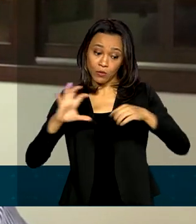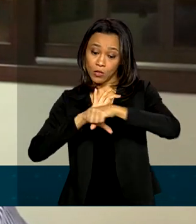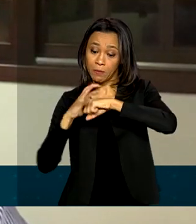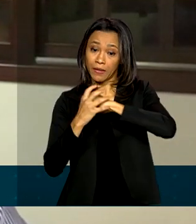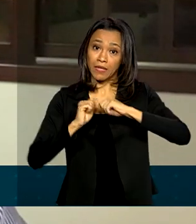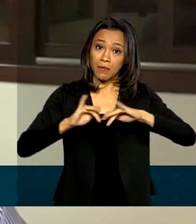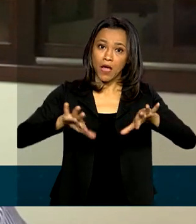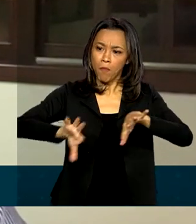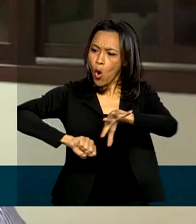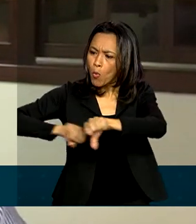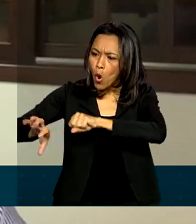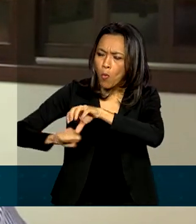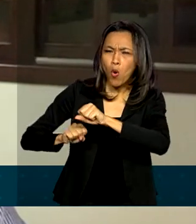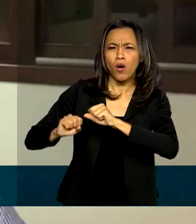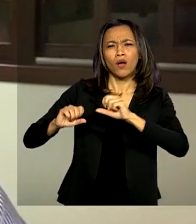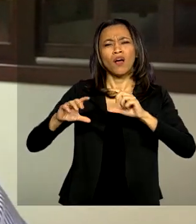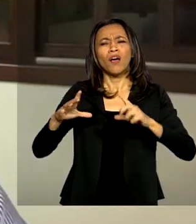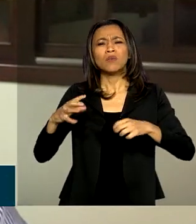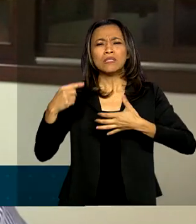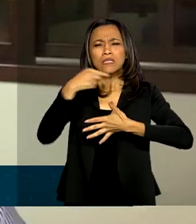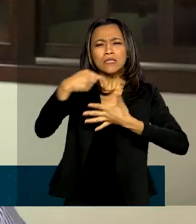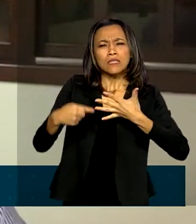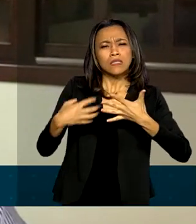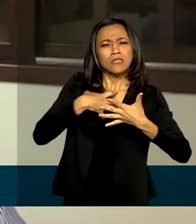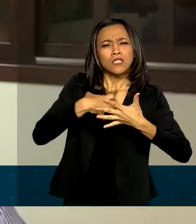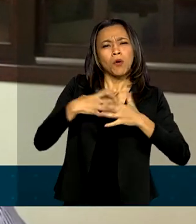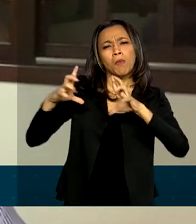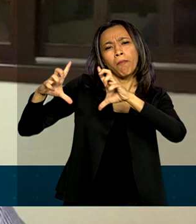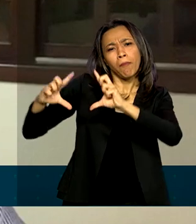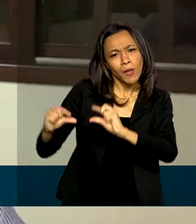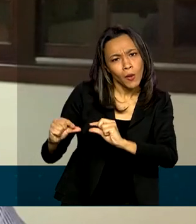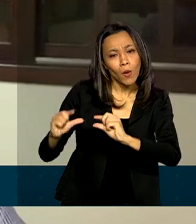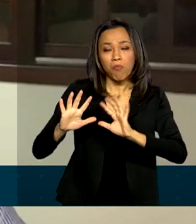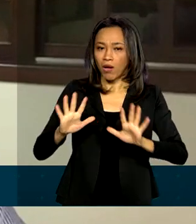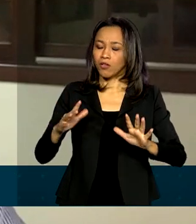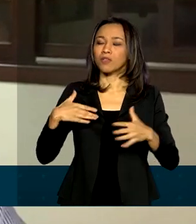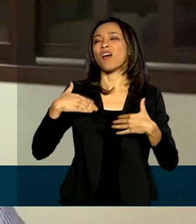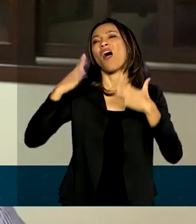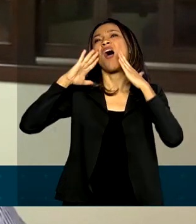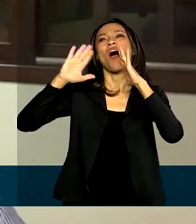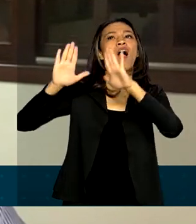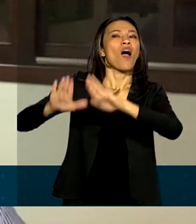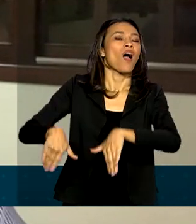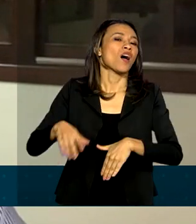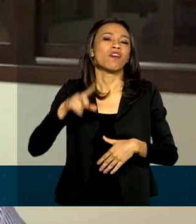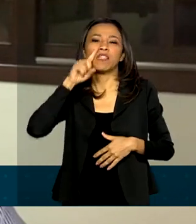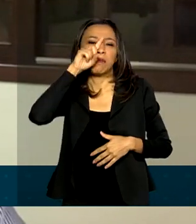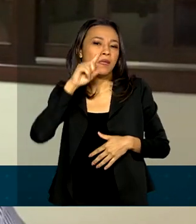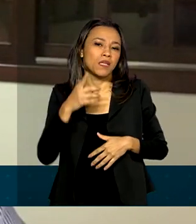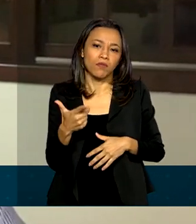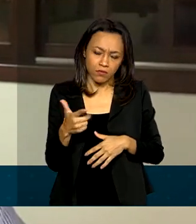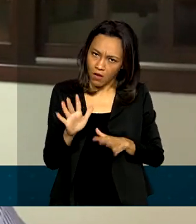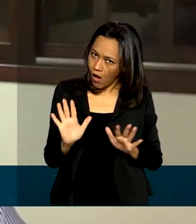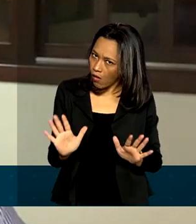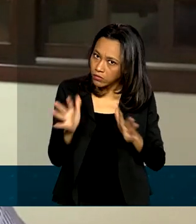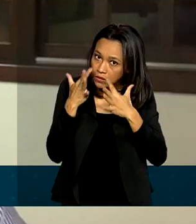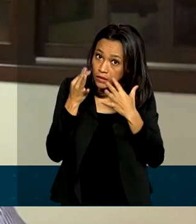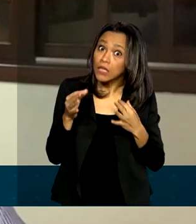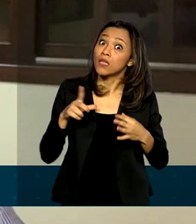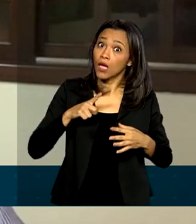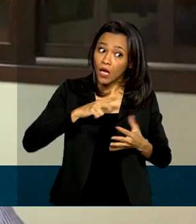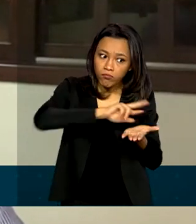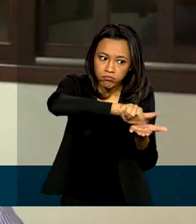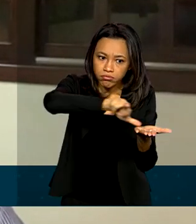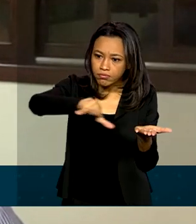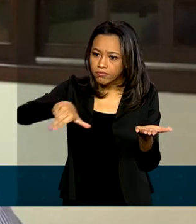tido sintomas menores, mas não por isso podemos ficar tranquilos e achar que não vamos ter risco. Muita criança obesa